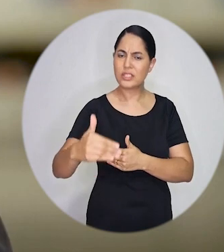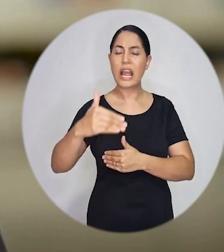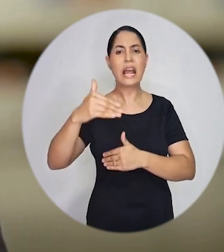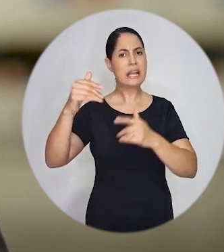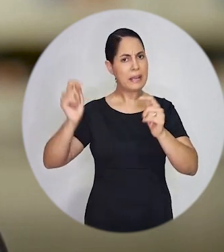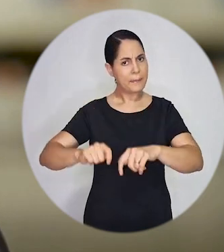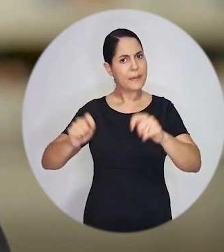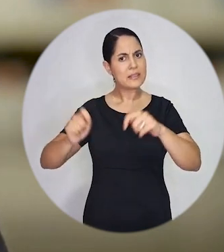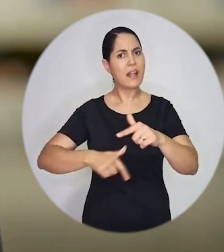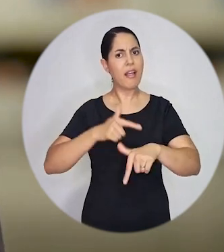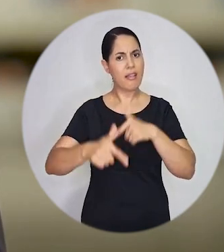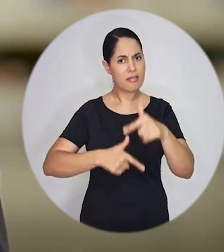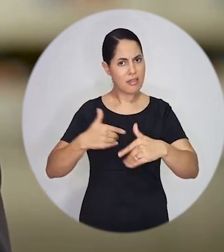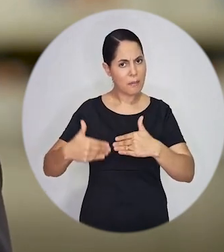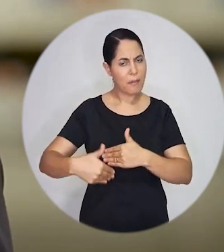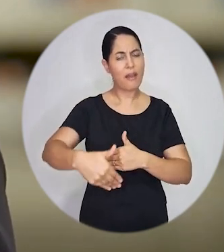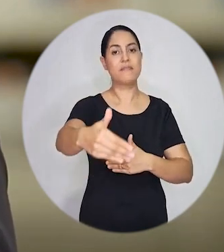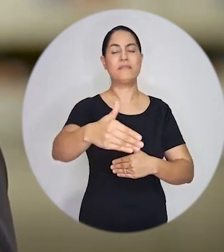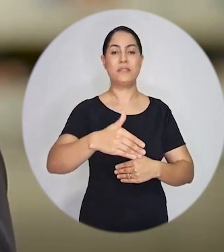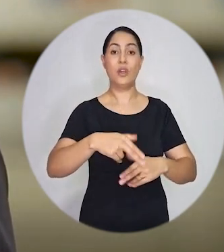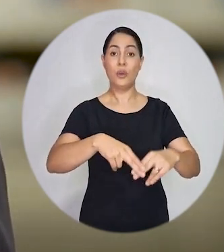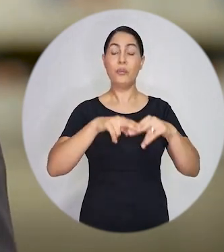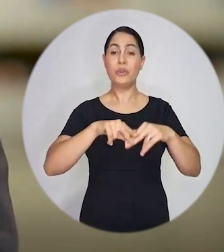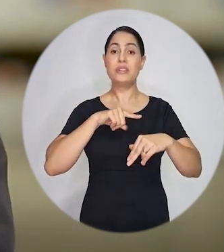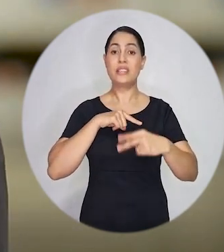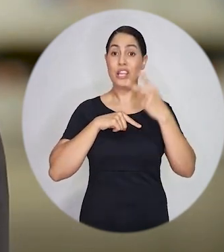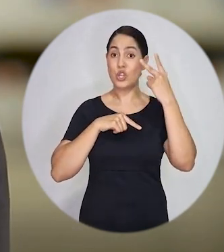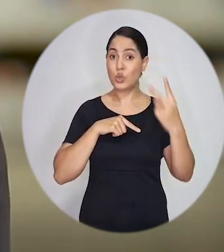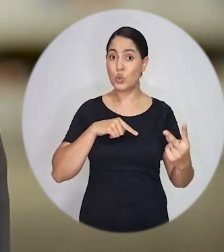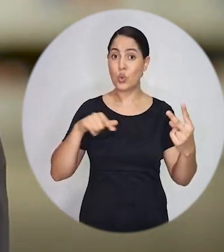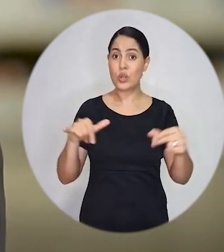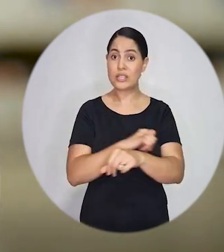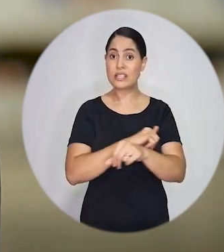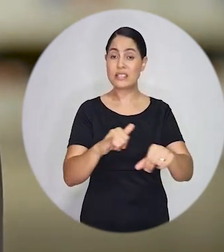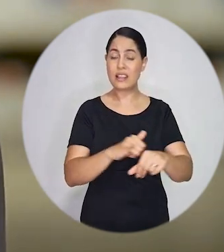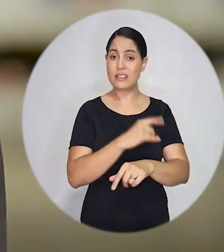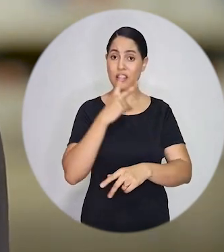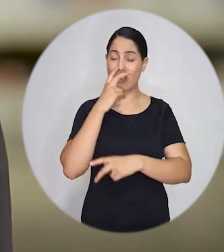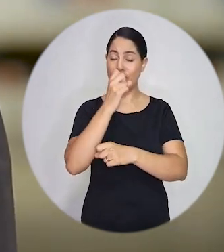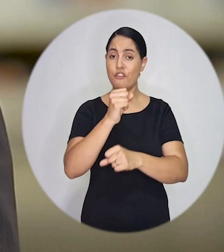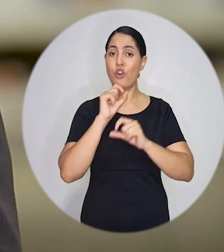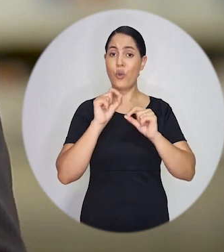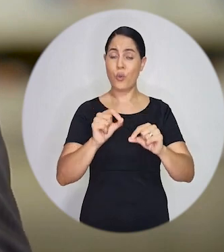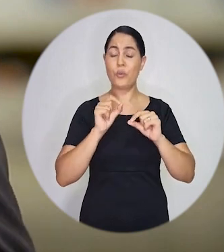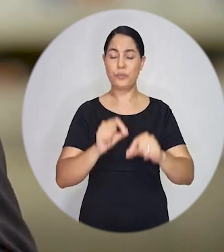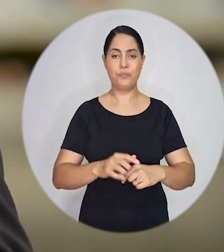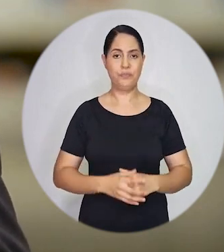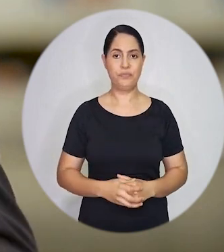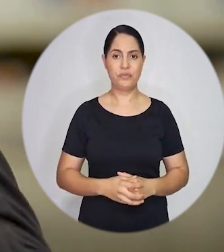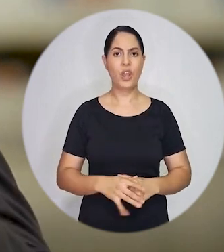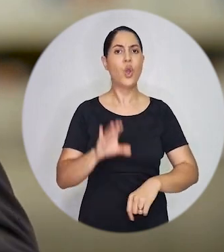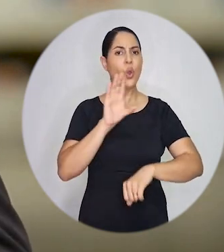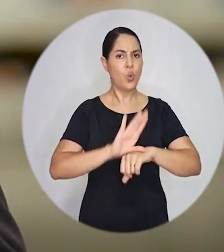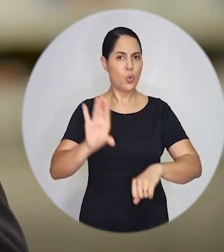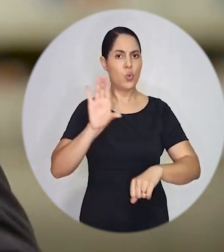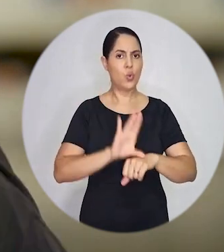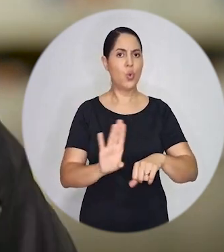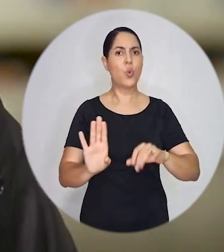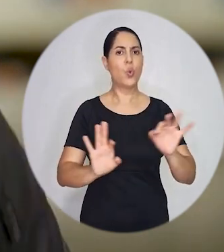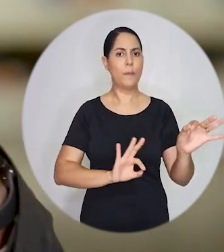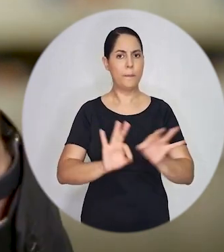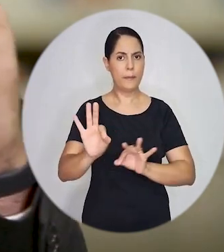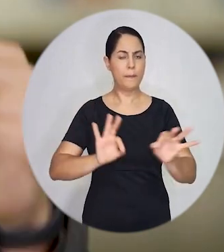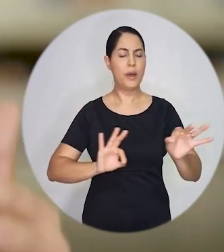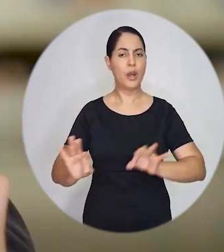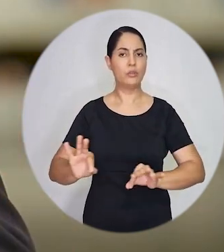advogada, para a sua inserção no mercado de trabalho. Para isso, temos 2 ações muito importantes. Nós temos o curso preparatório para